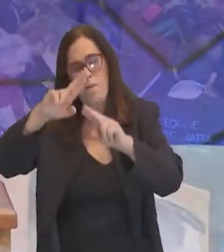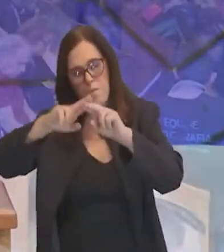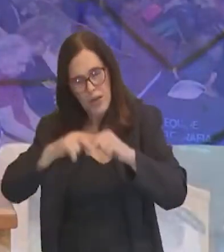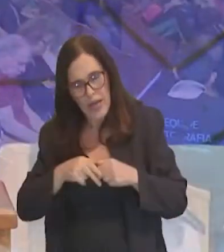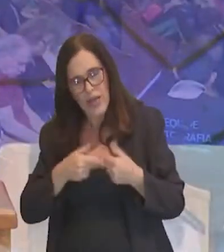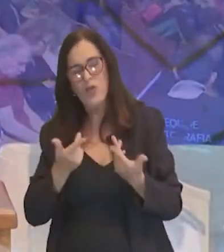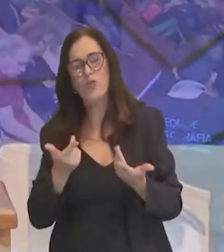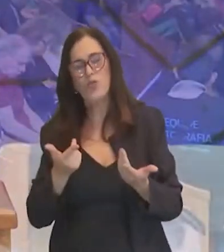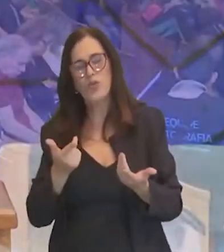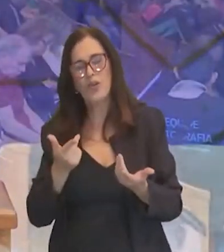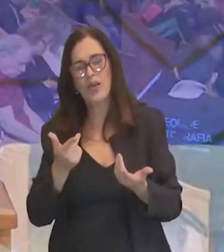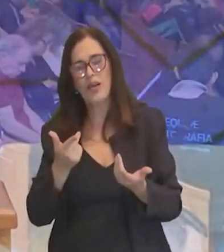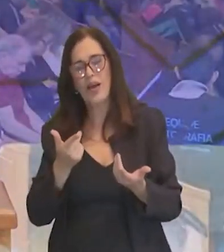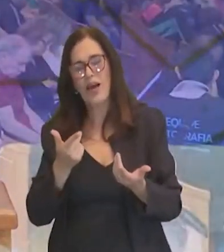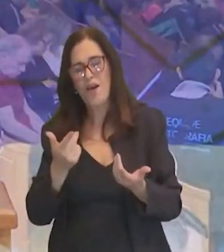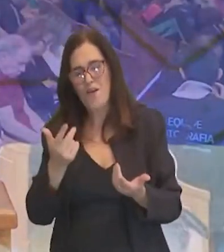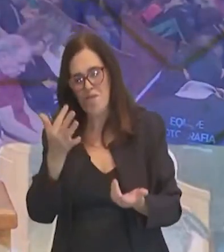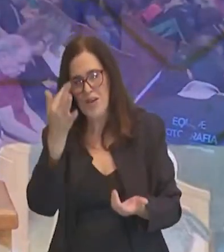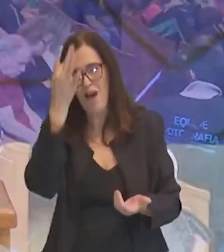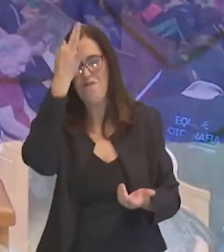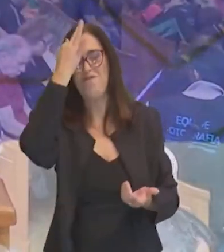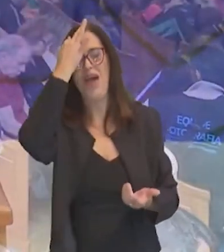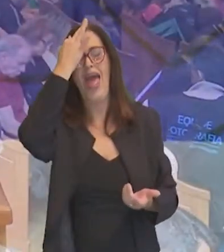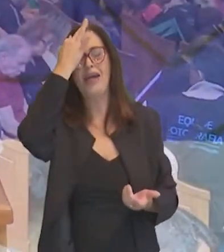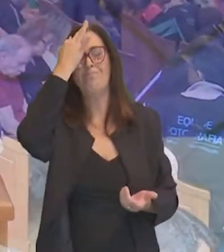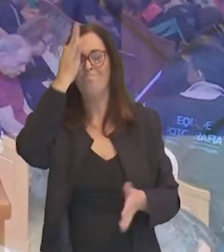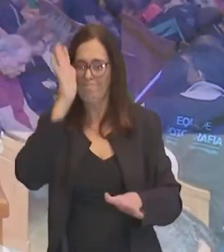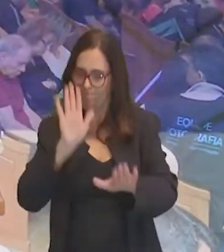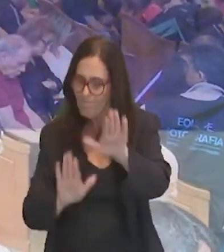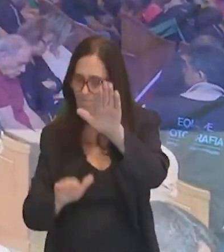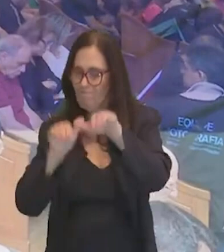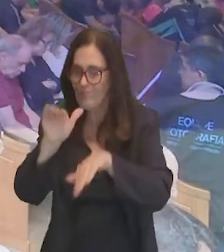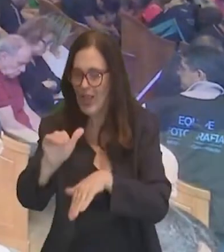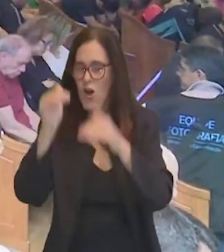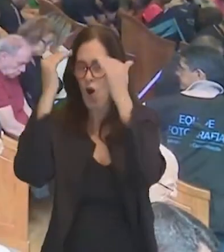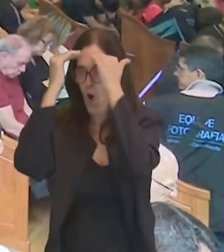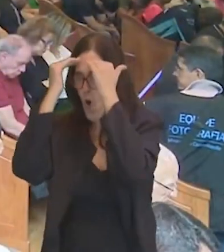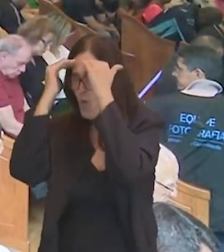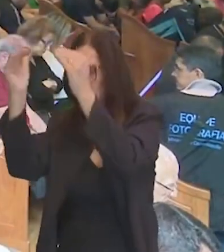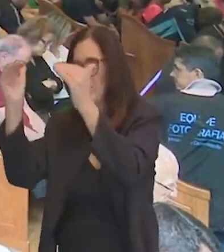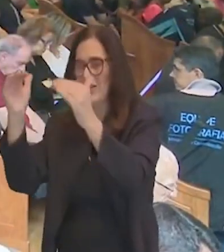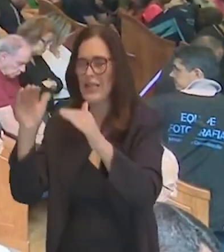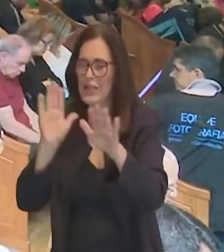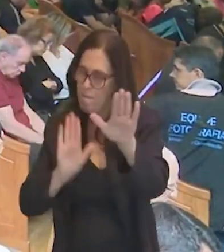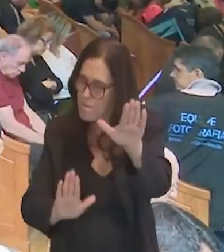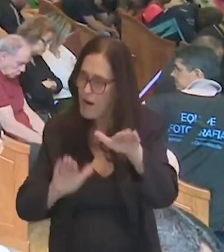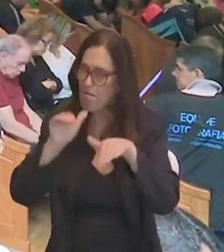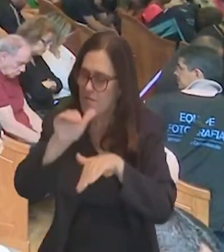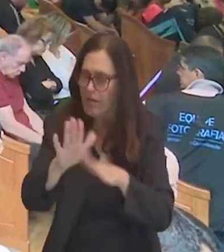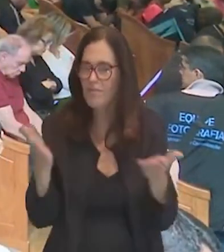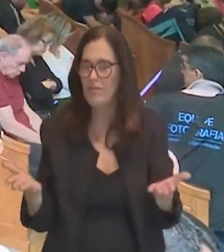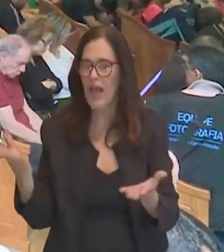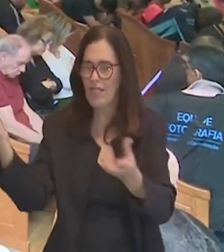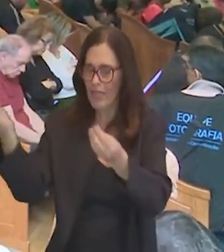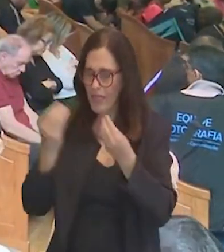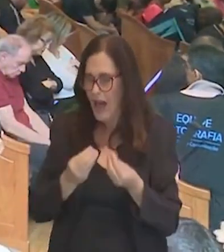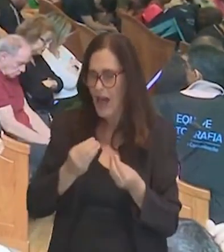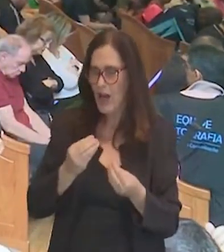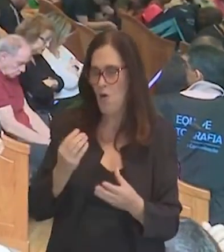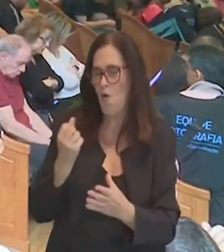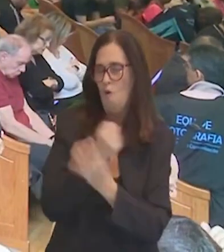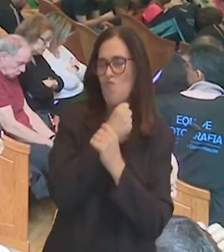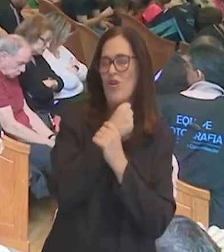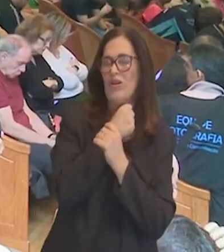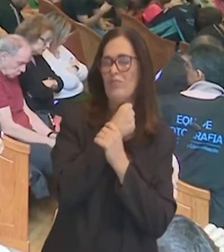Deus, dos passos de fé, através dos passos de obediência. Traga, Senhor Deus,